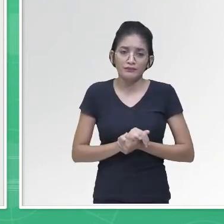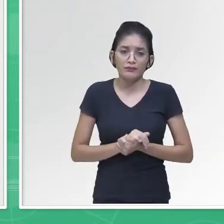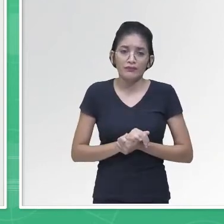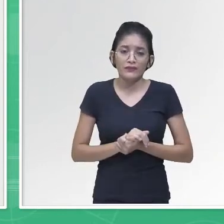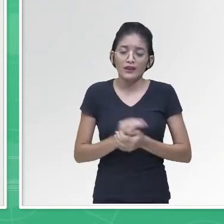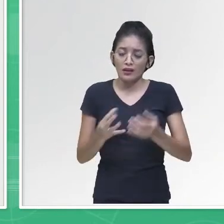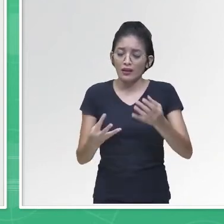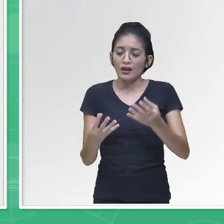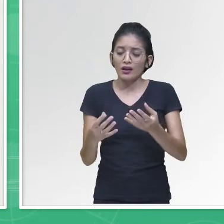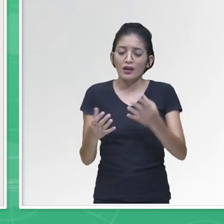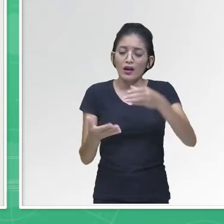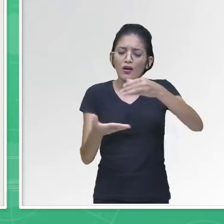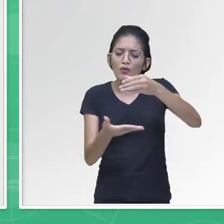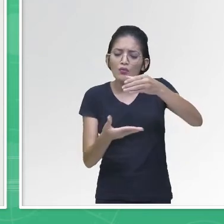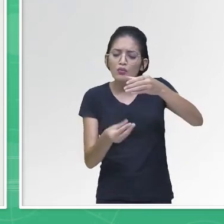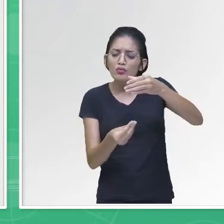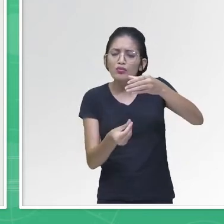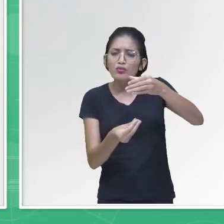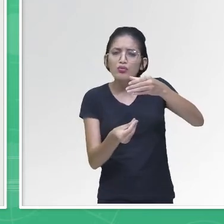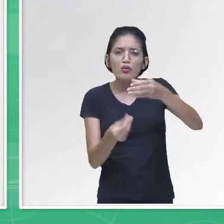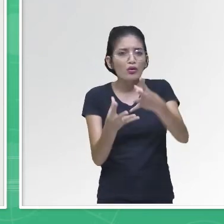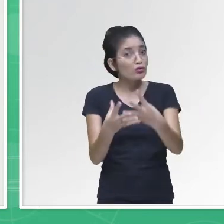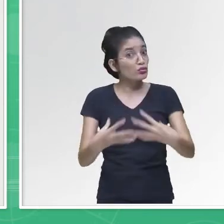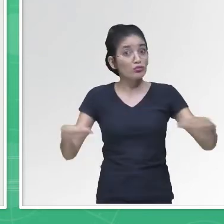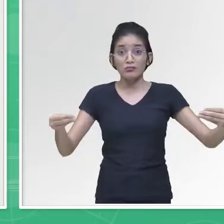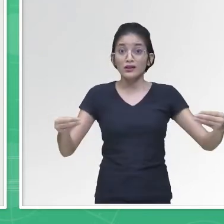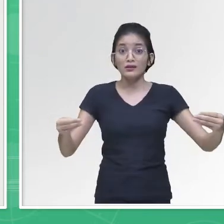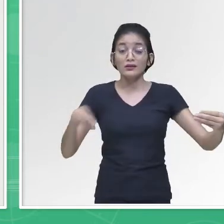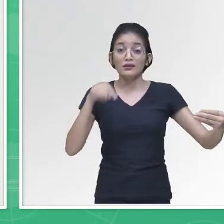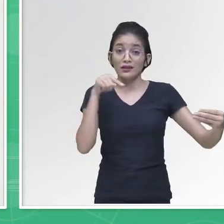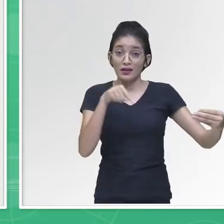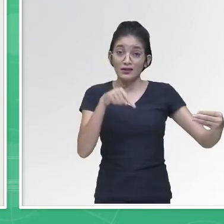fundo desapareceu. E aí, essa